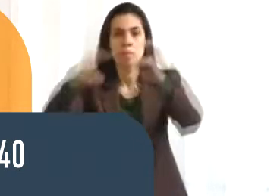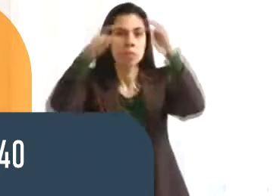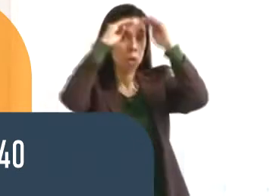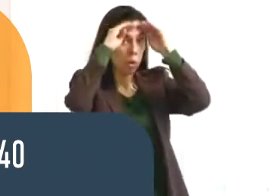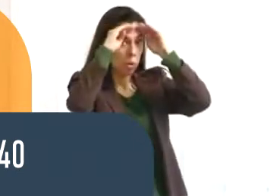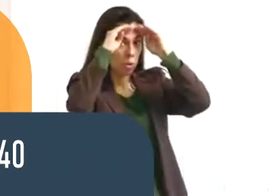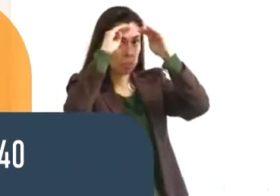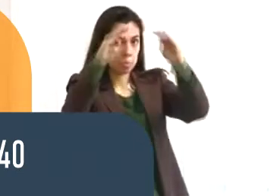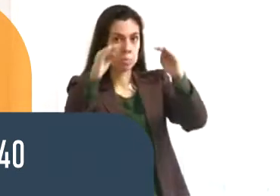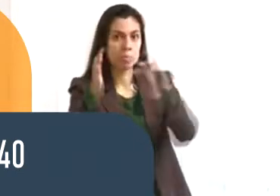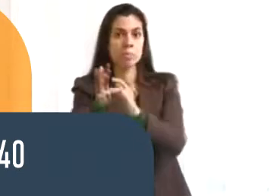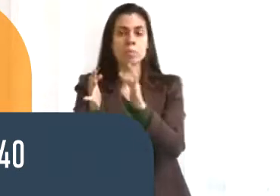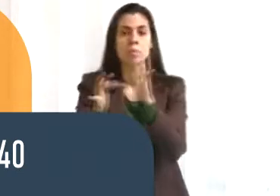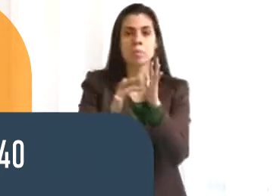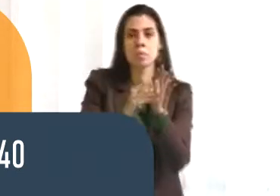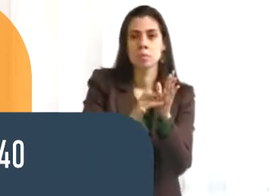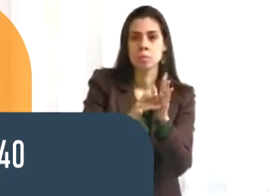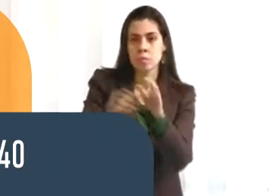Obedeça Jesus,